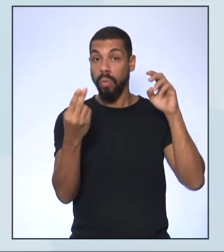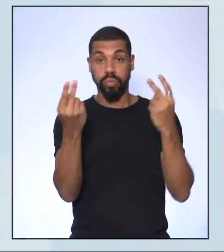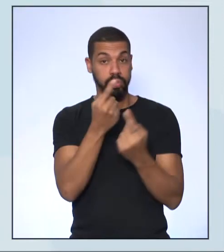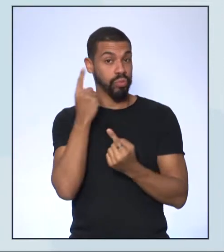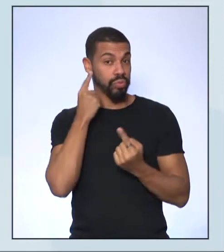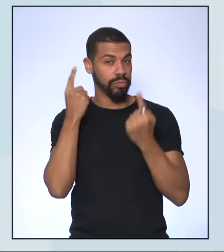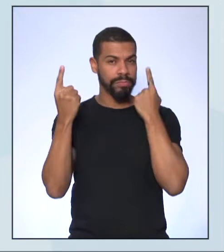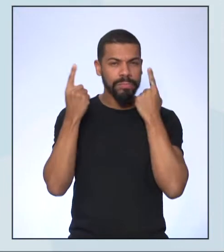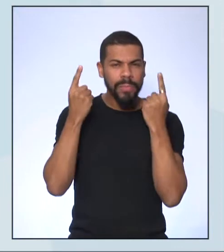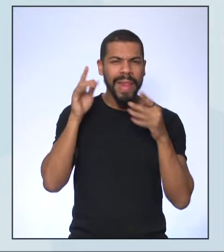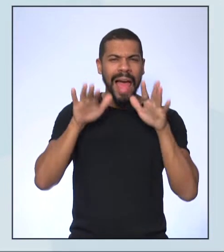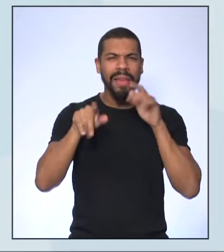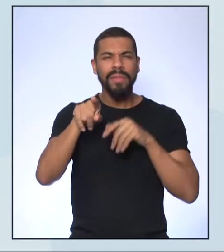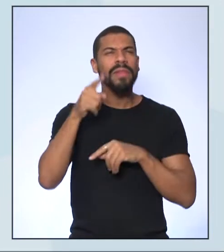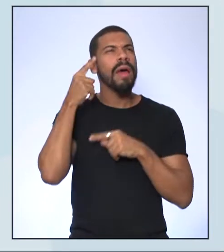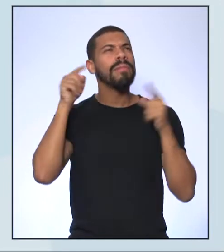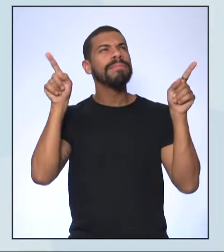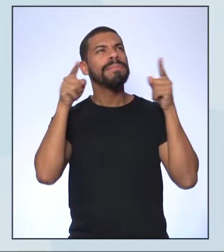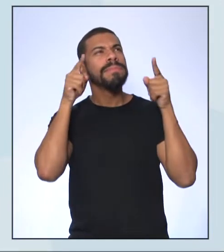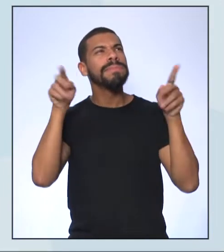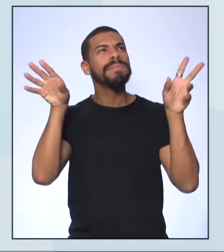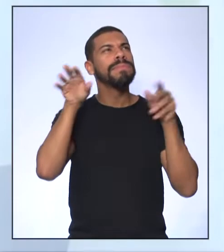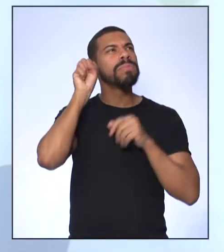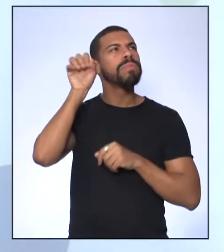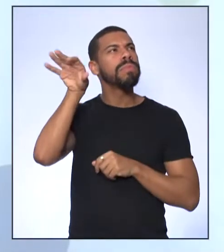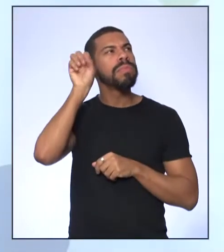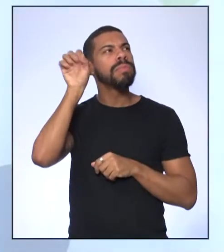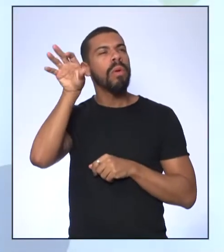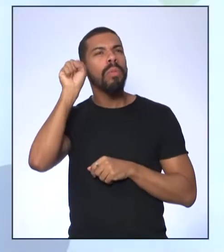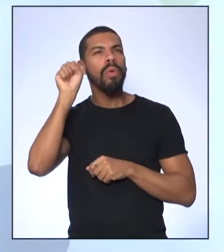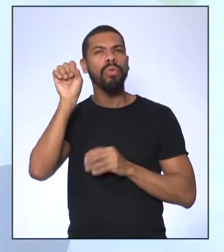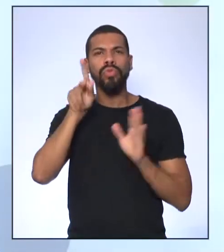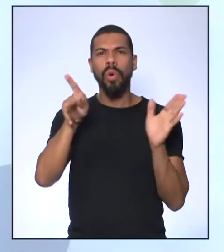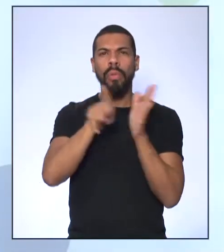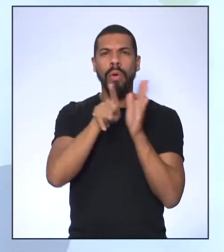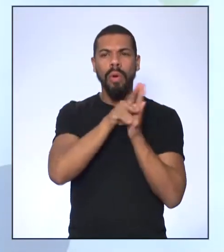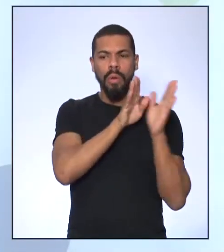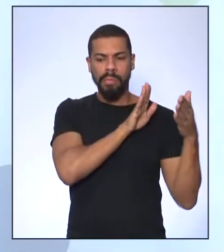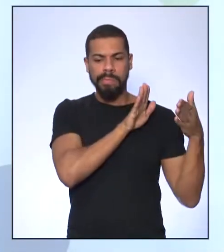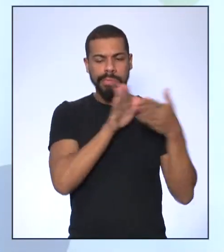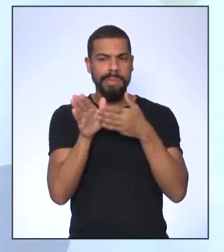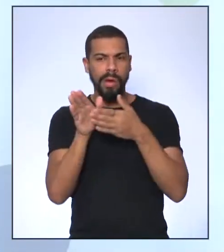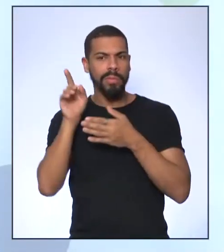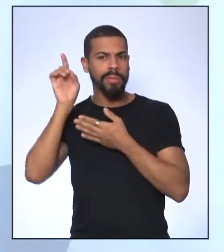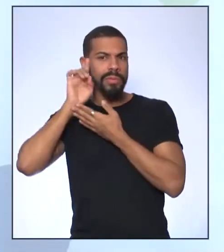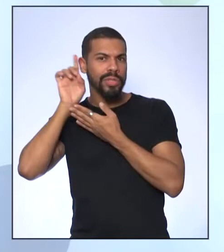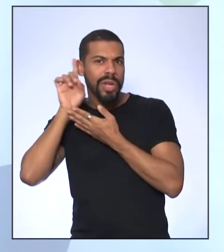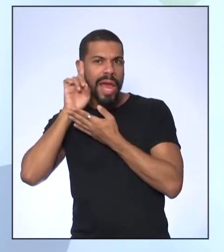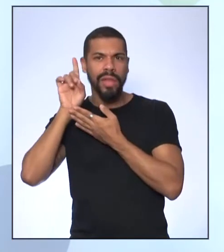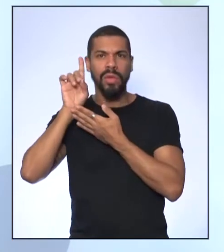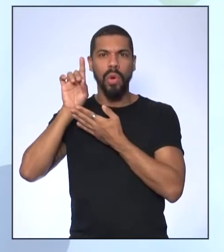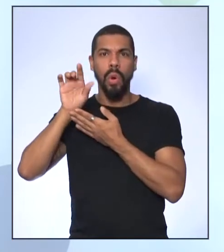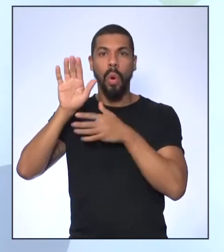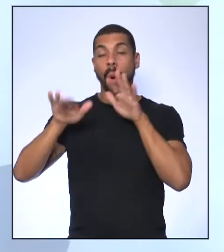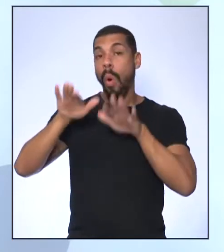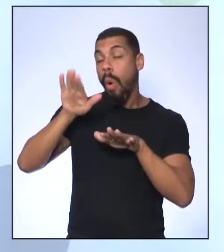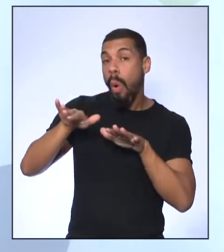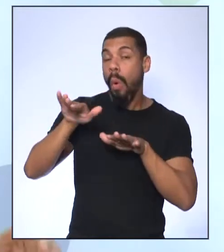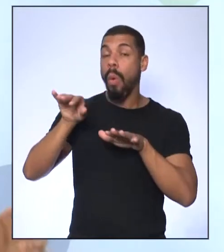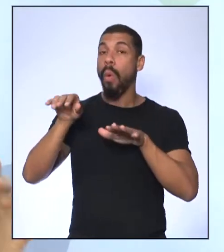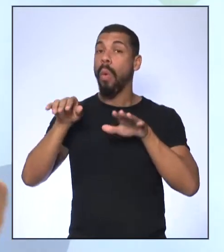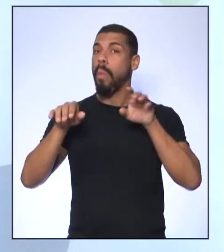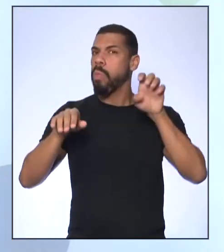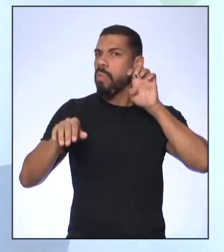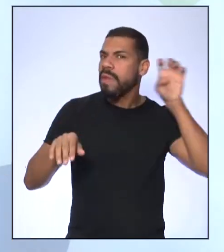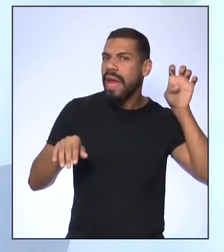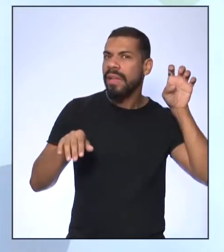uma música e determinado som é reproduzido de um lado, ele passa para o outro lado do fone, e aí você consegue ouvir. Dá